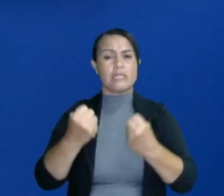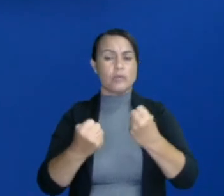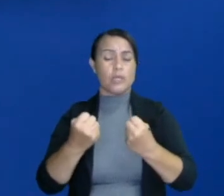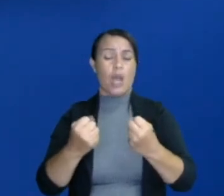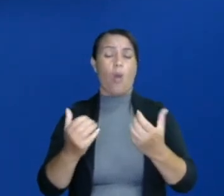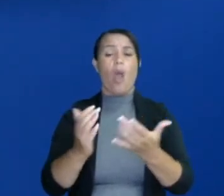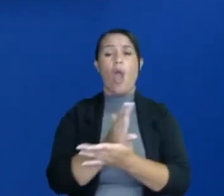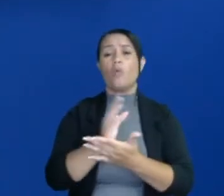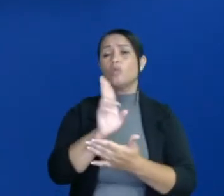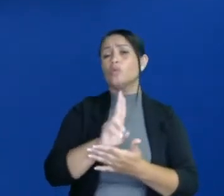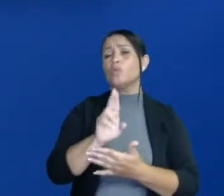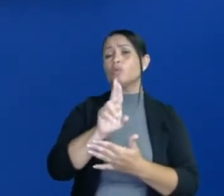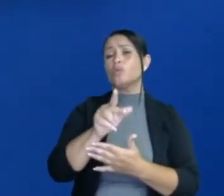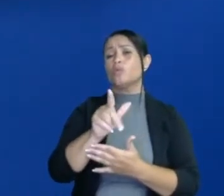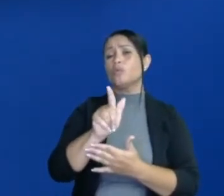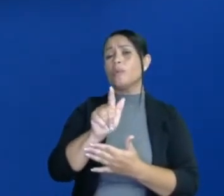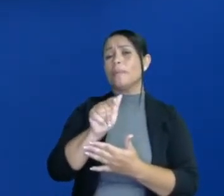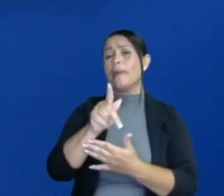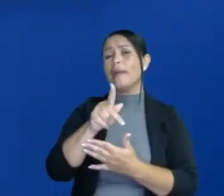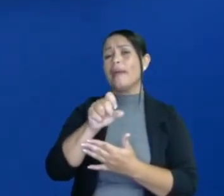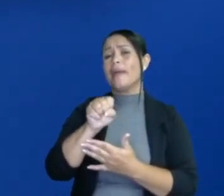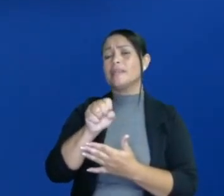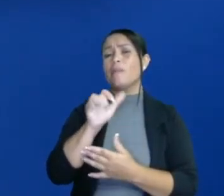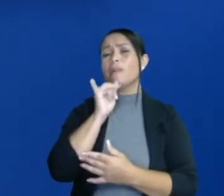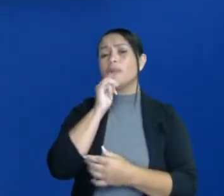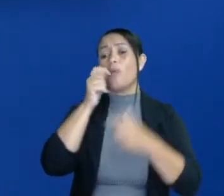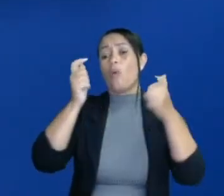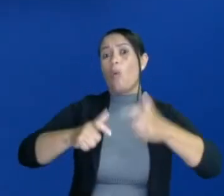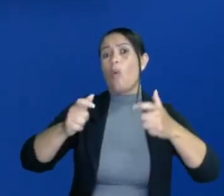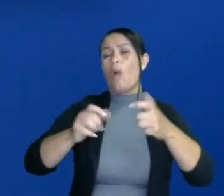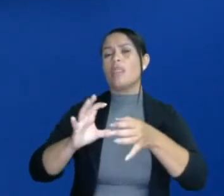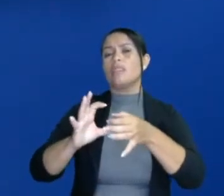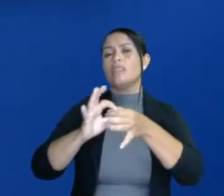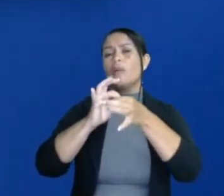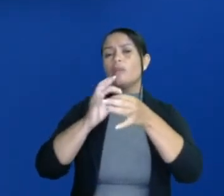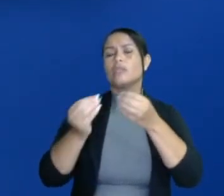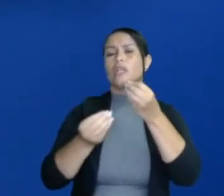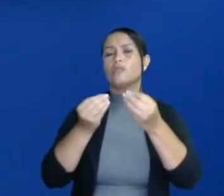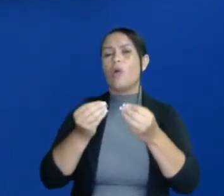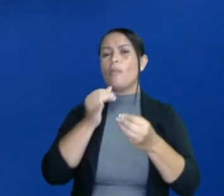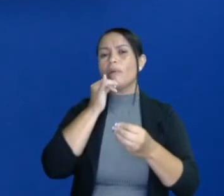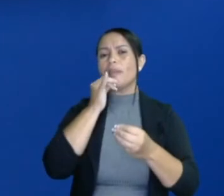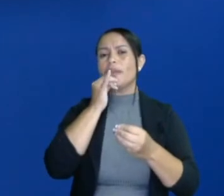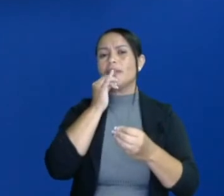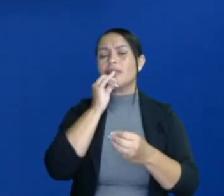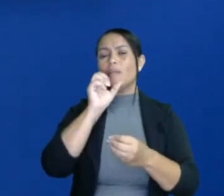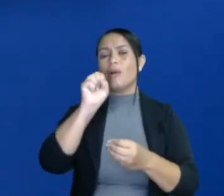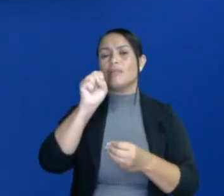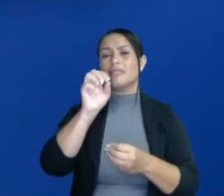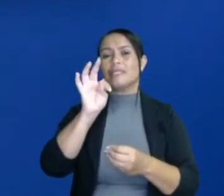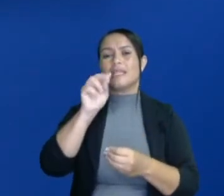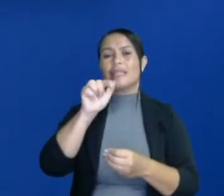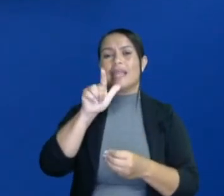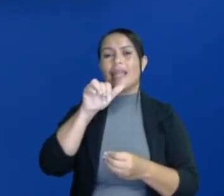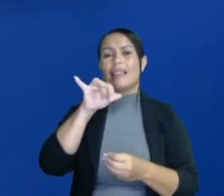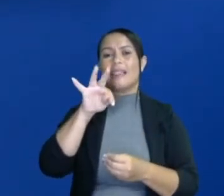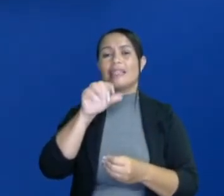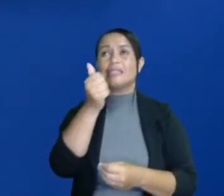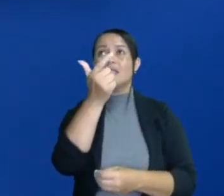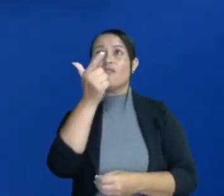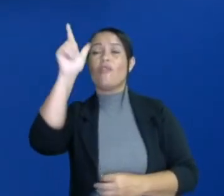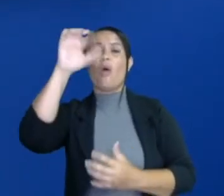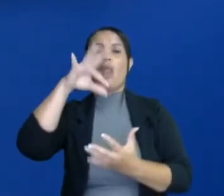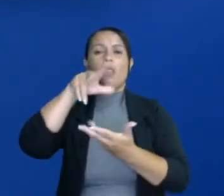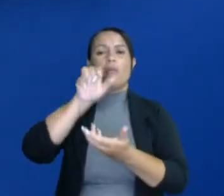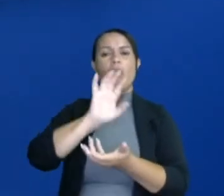O GPS basicamente consiste em um mecanismo de localização que vai estar conectado aos satélites que estão, né, orbitando o nosso planeta.